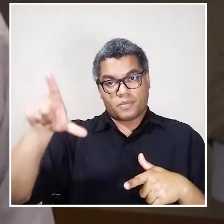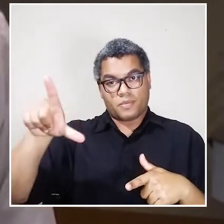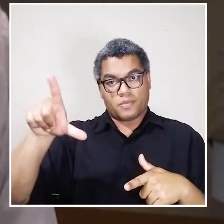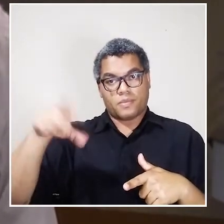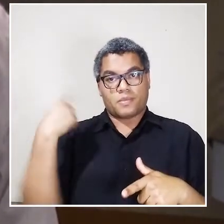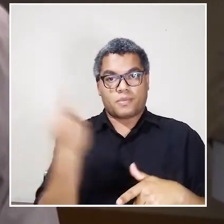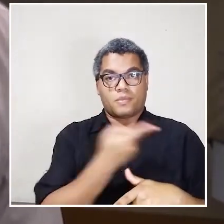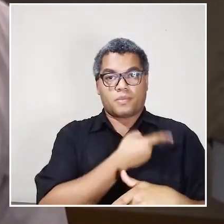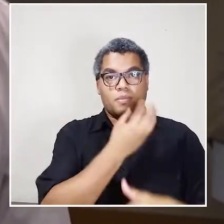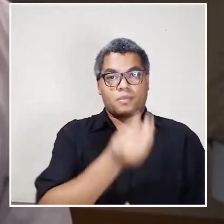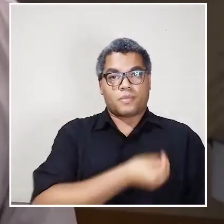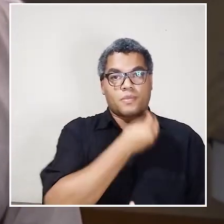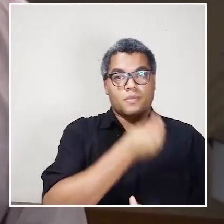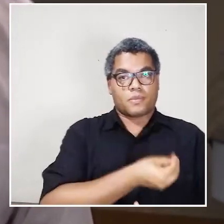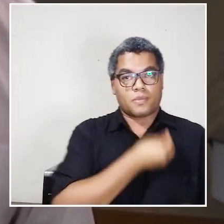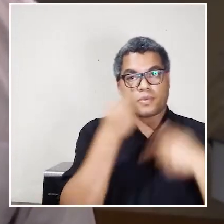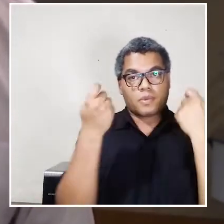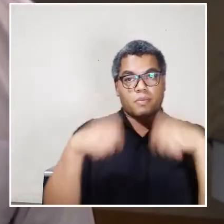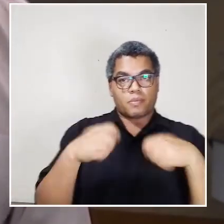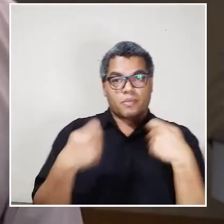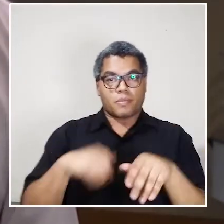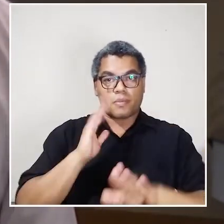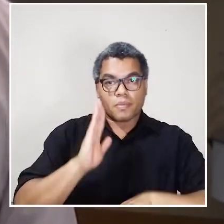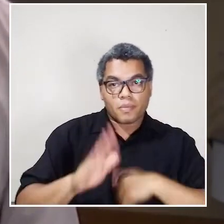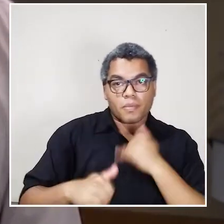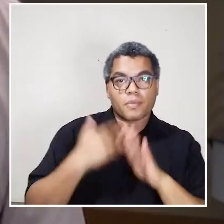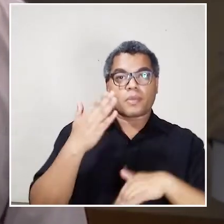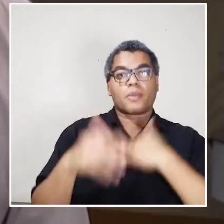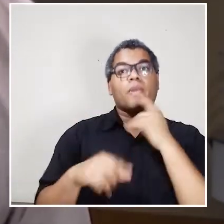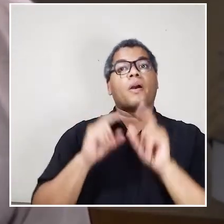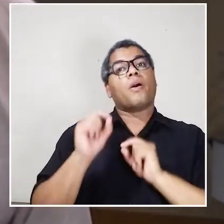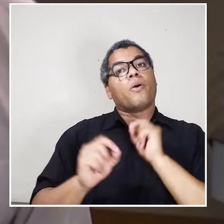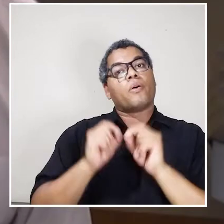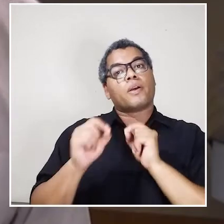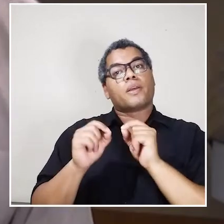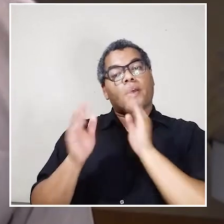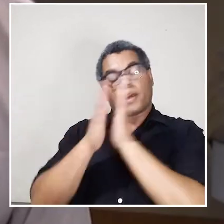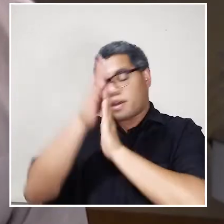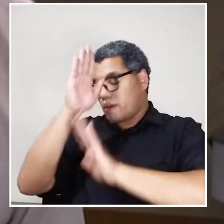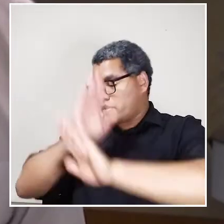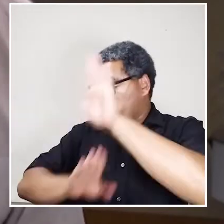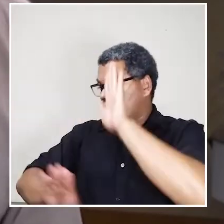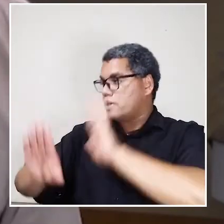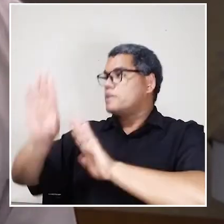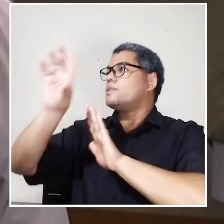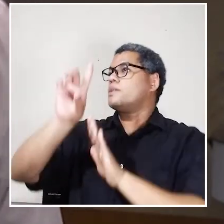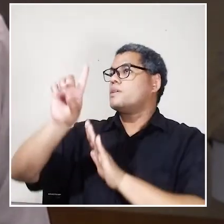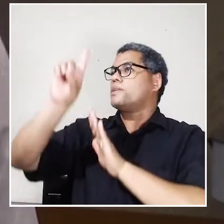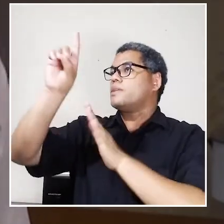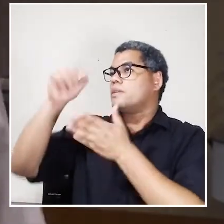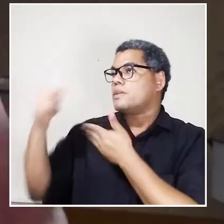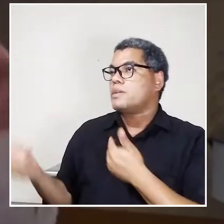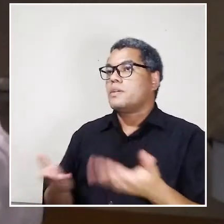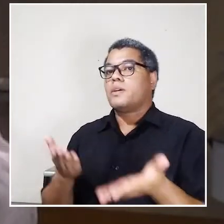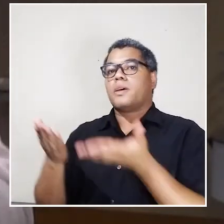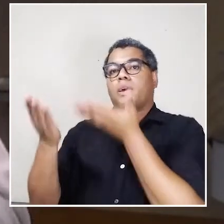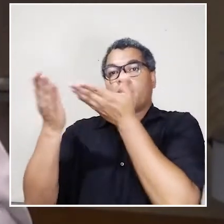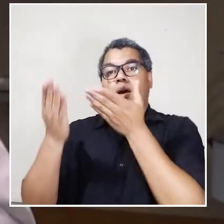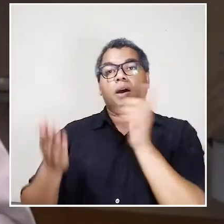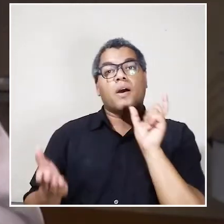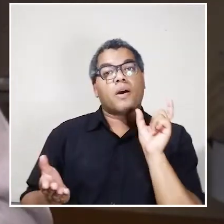vida precisamos desenvolver elevada adoração ao Senhor. Vejamos